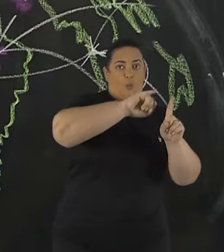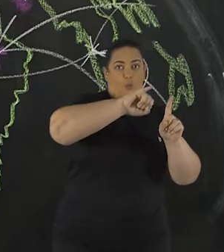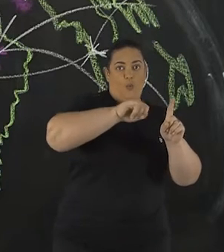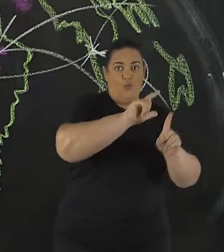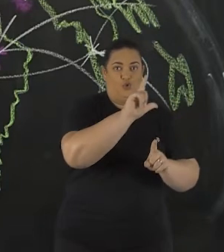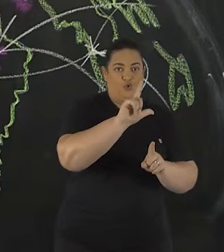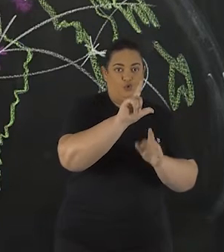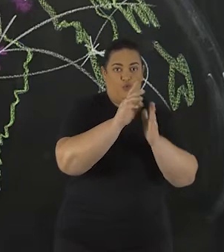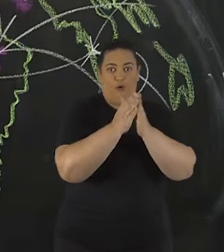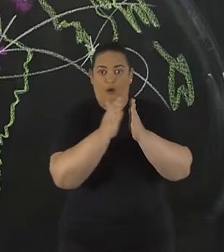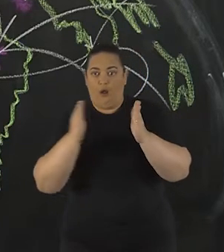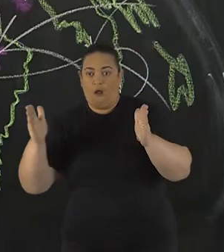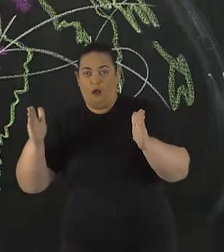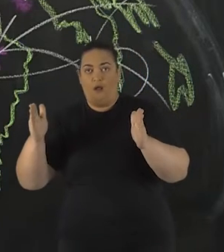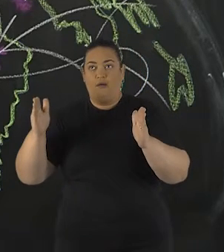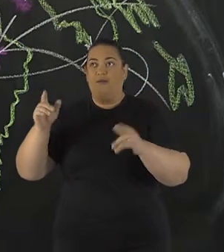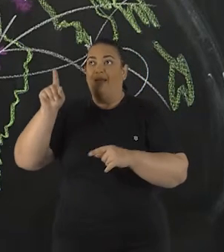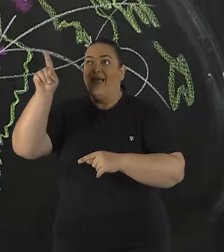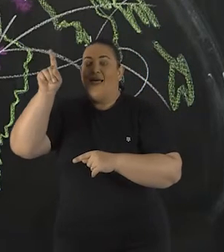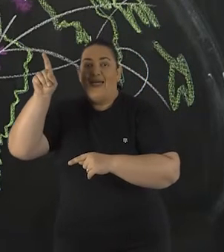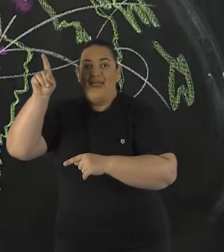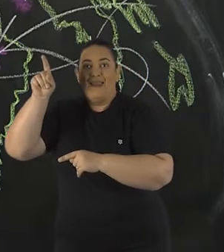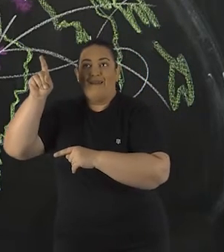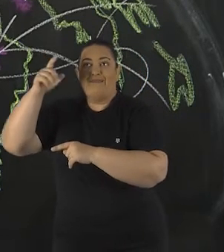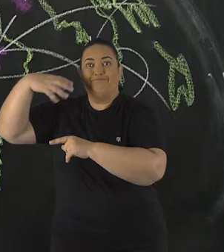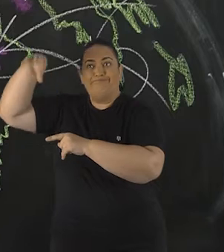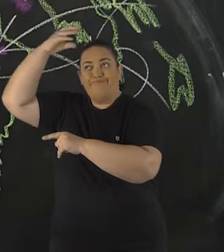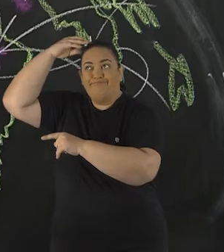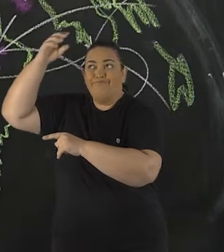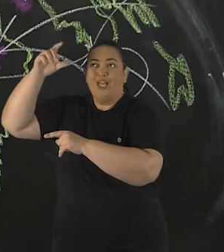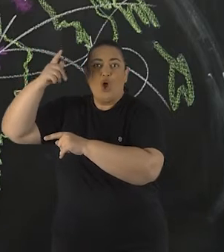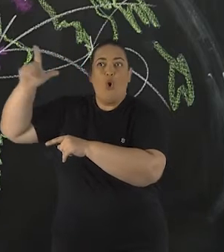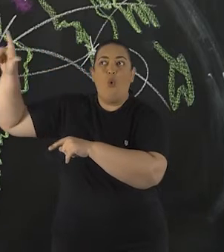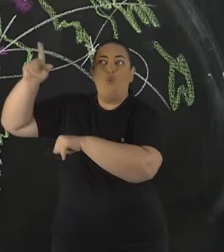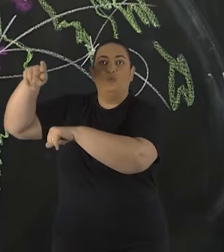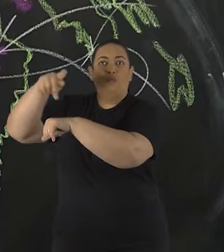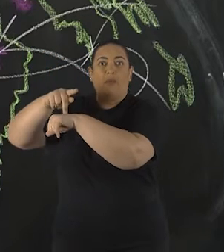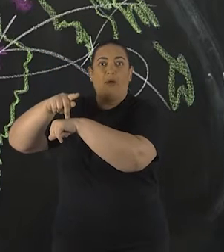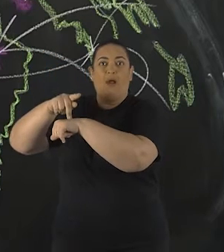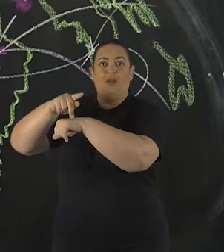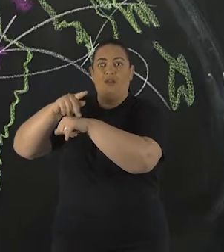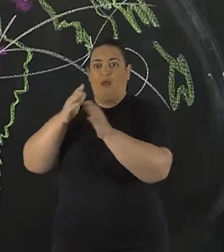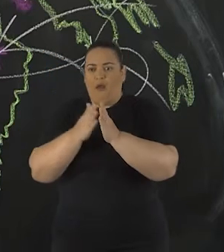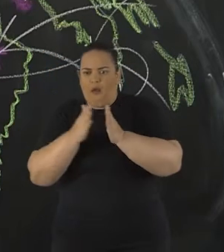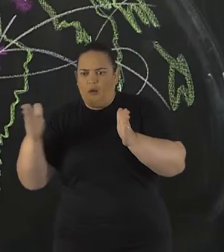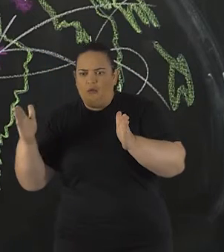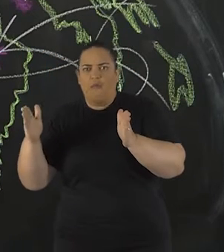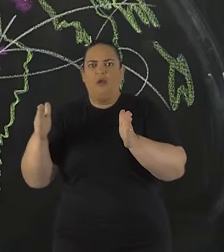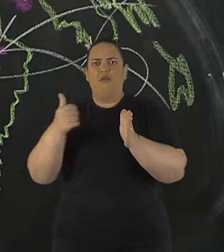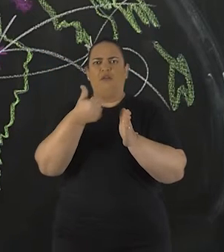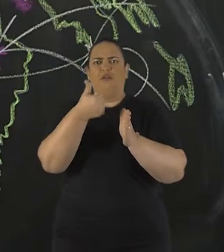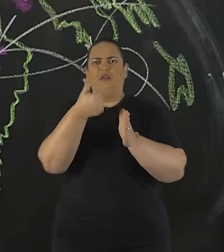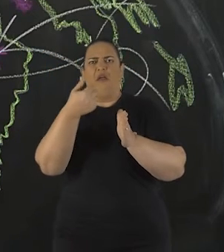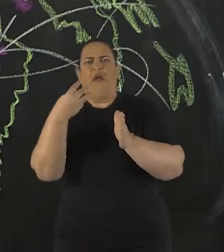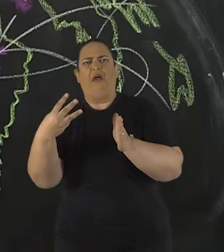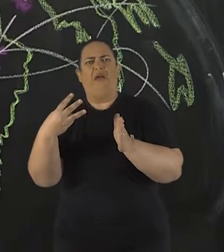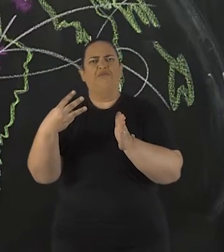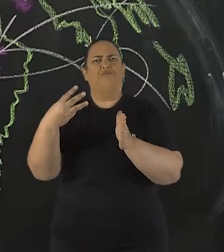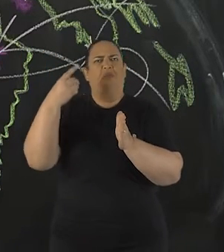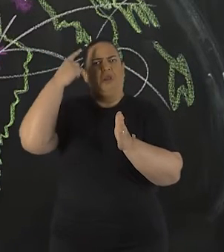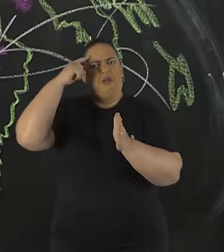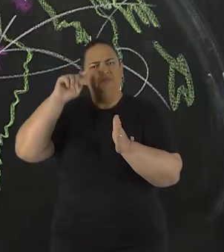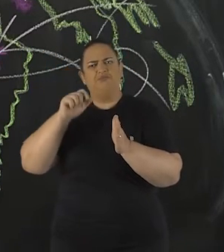em que a coroa britânica ficou sabendo dessa independência, demoraram 13 dias para isso